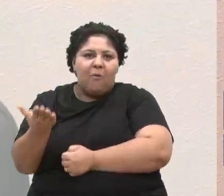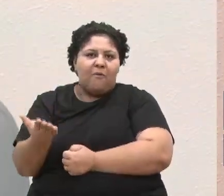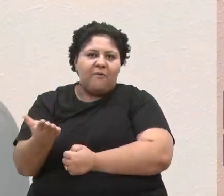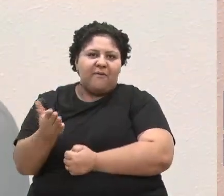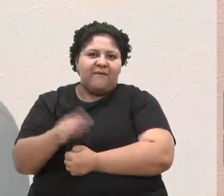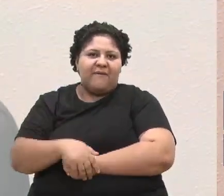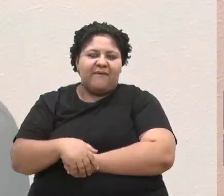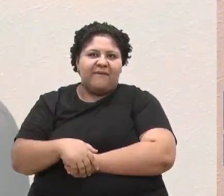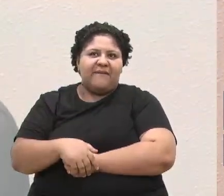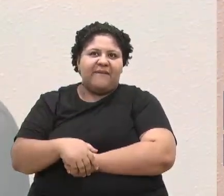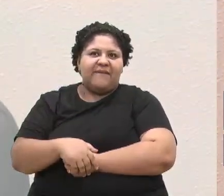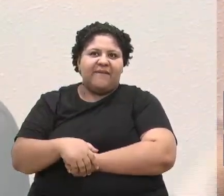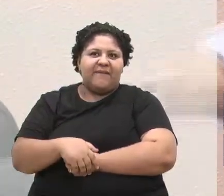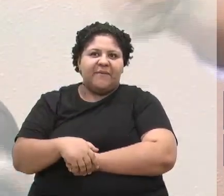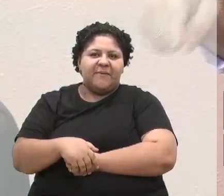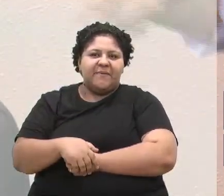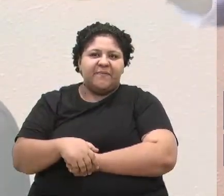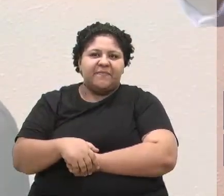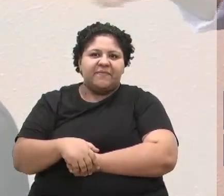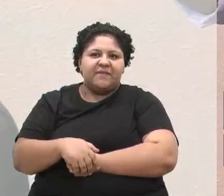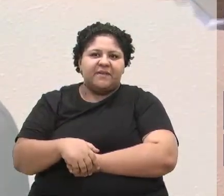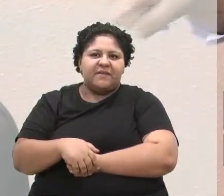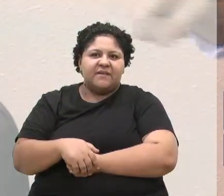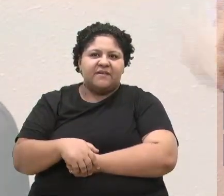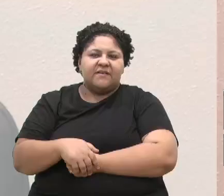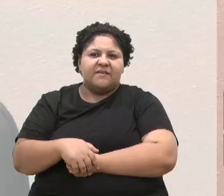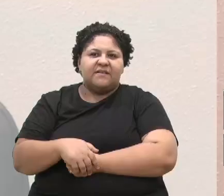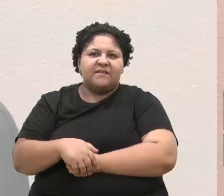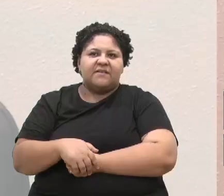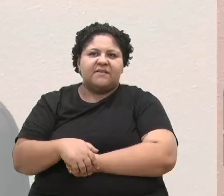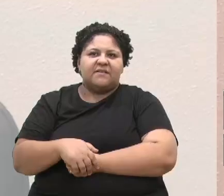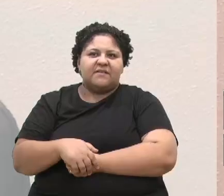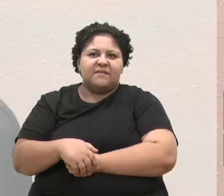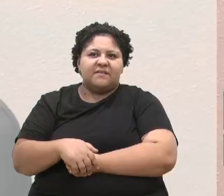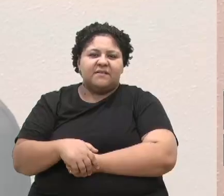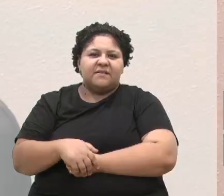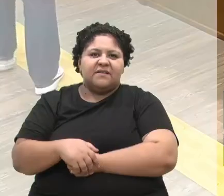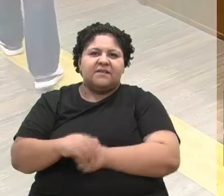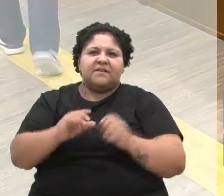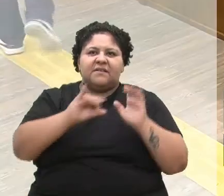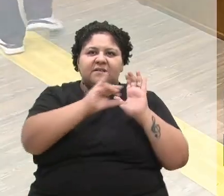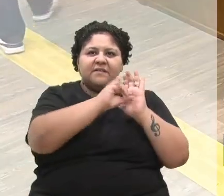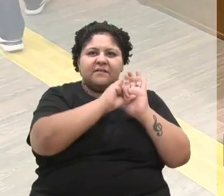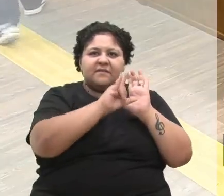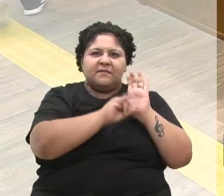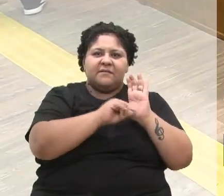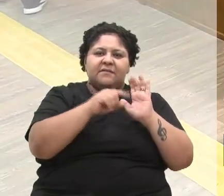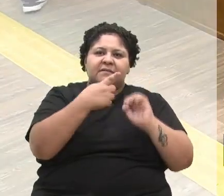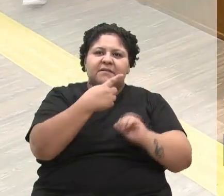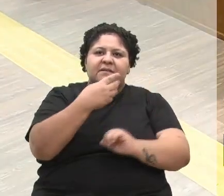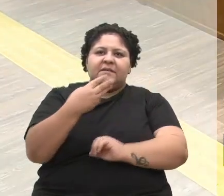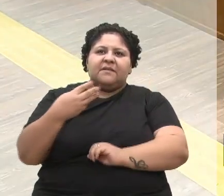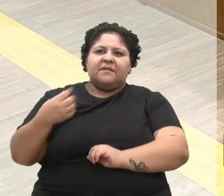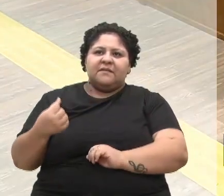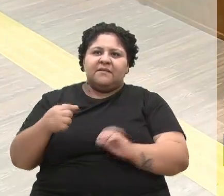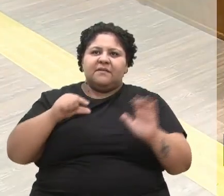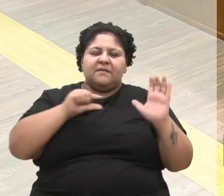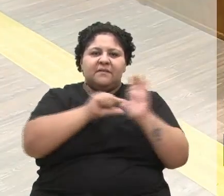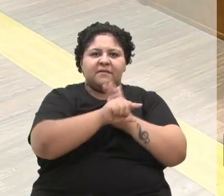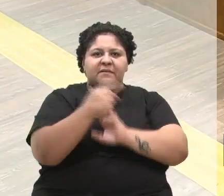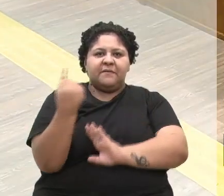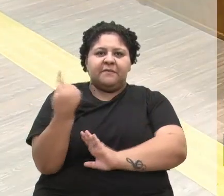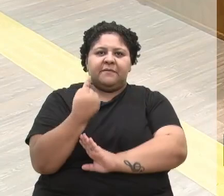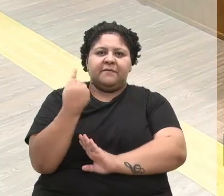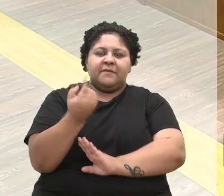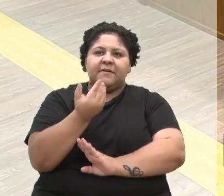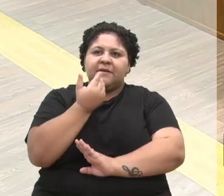E ainda, né, vieram cobrar... Questão de ordem, senhora presidente. Artigo 136, parágrafo 1º.